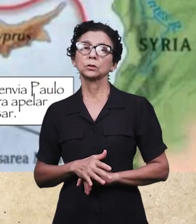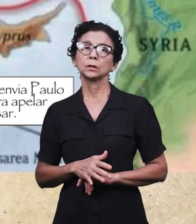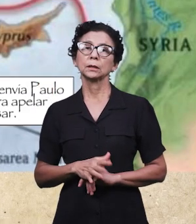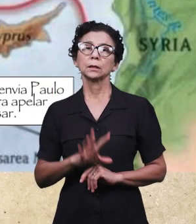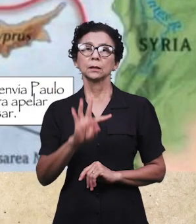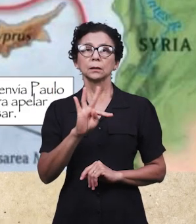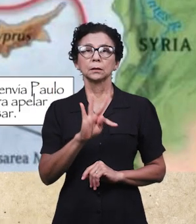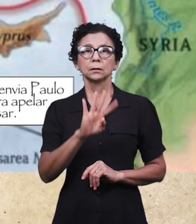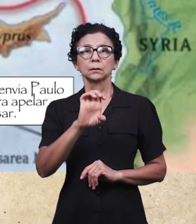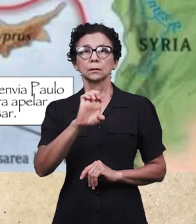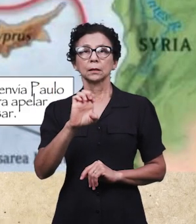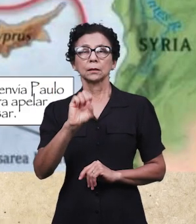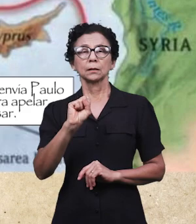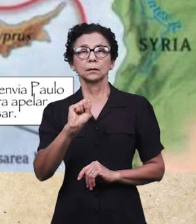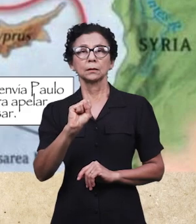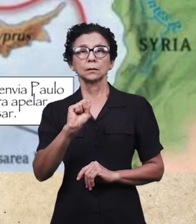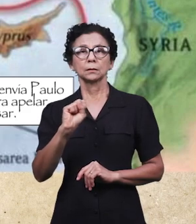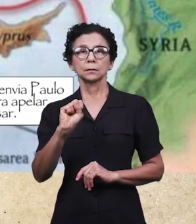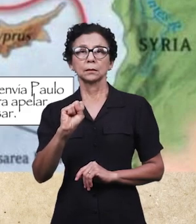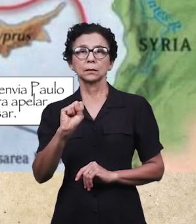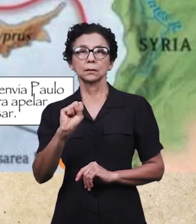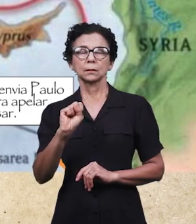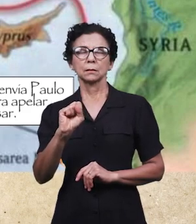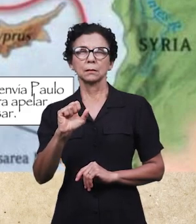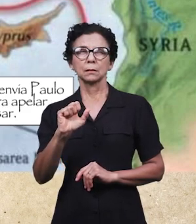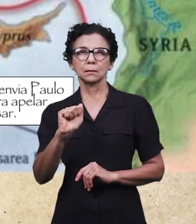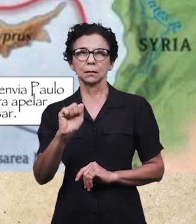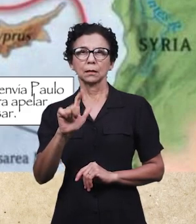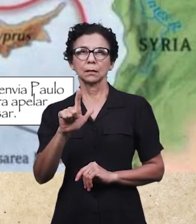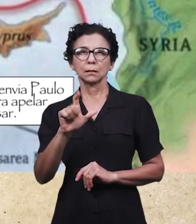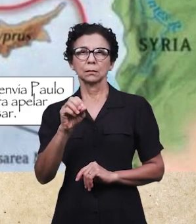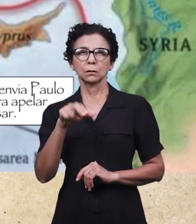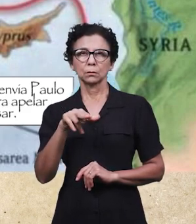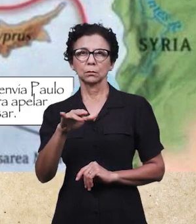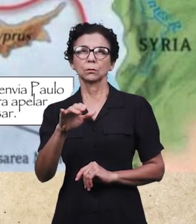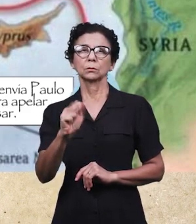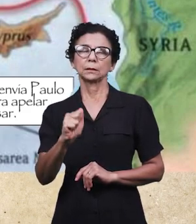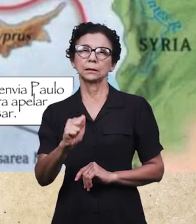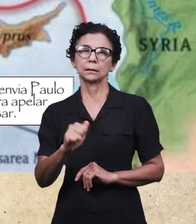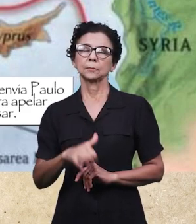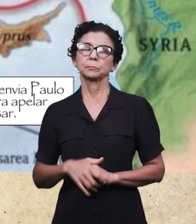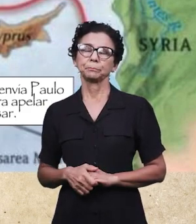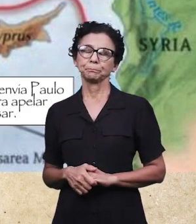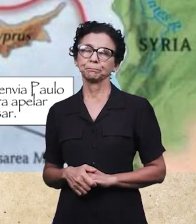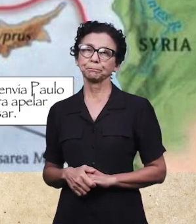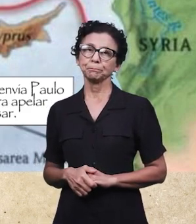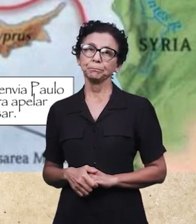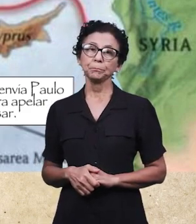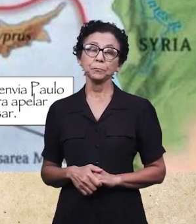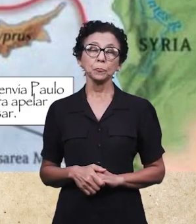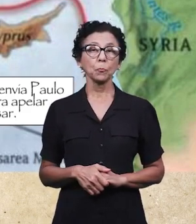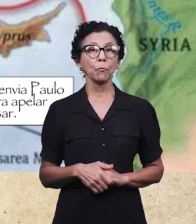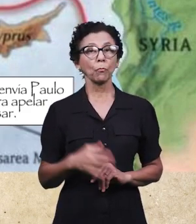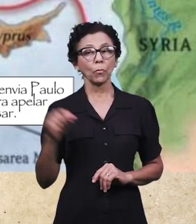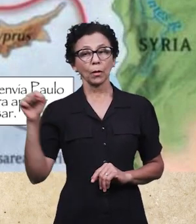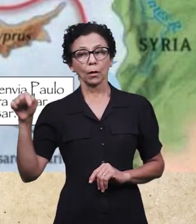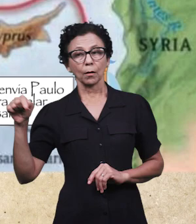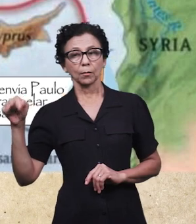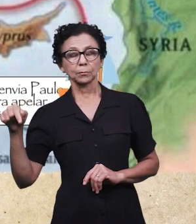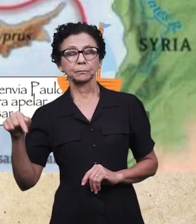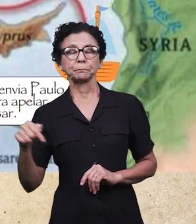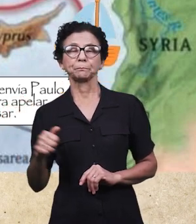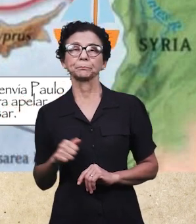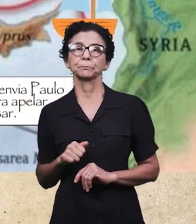porto da Ásia chamado Adramítio. É só uma referência para não ficarmos perdidos nos nomes,